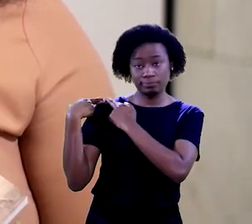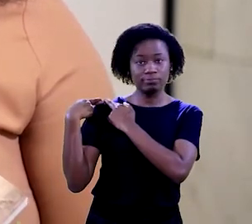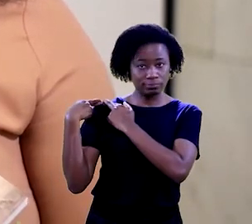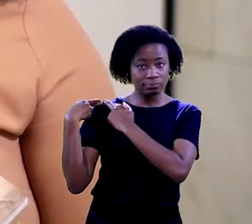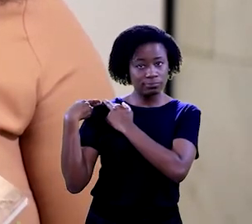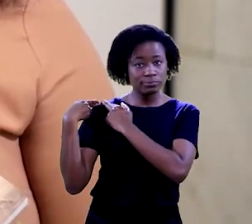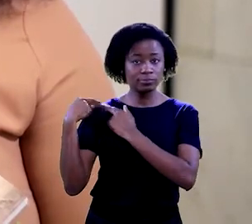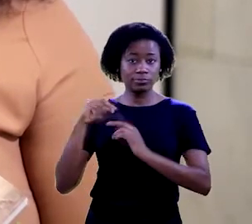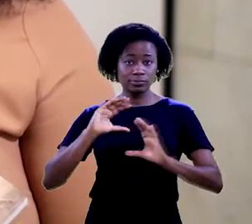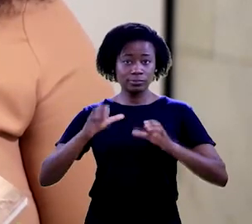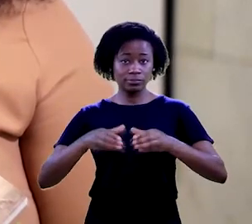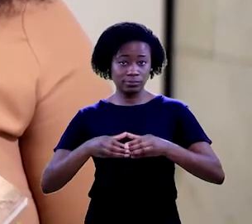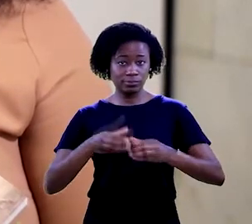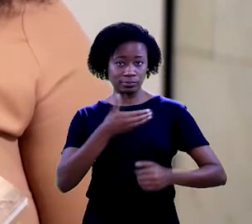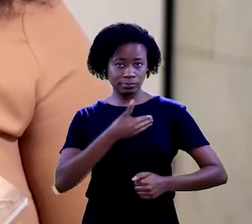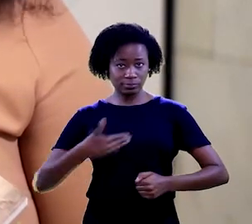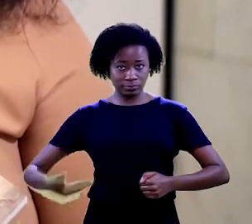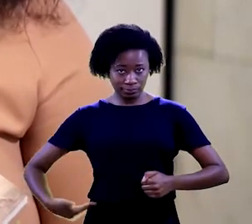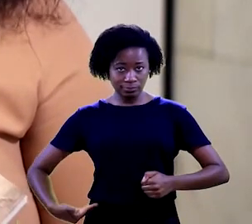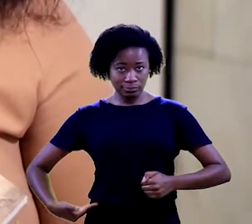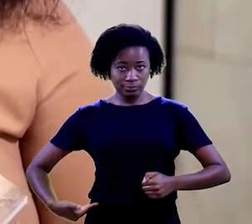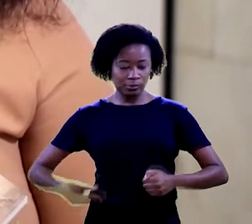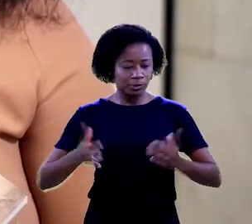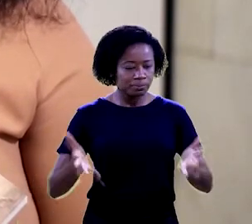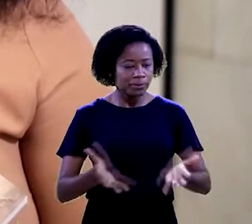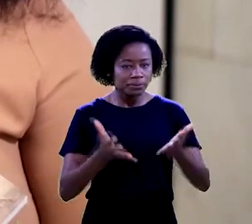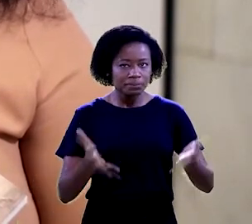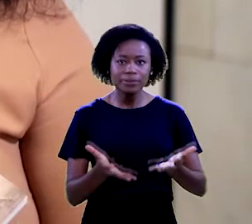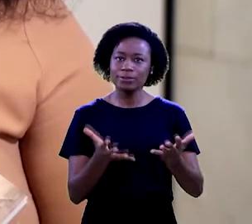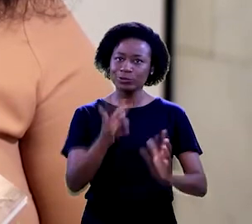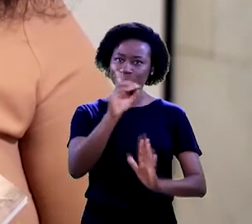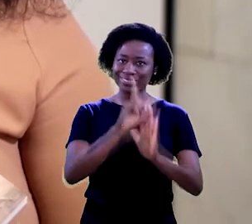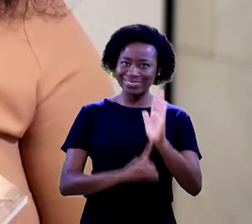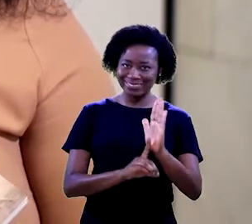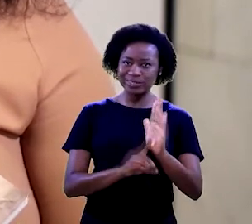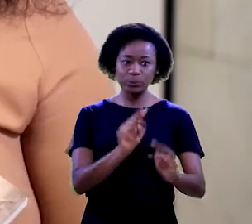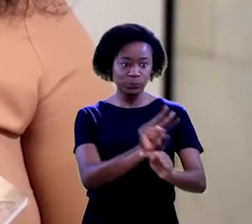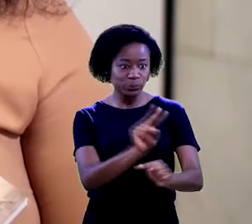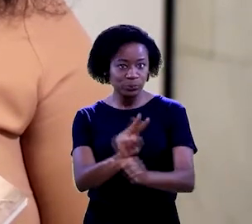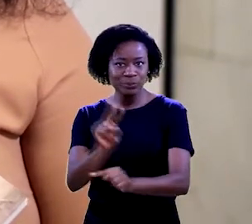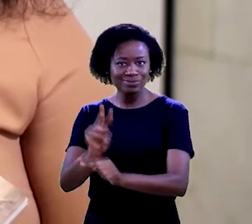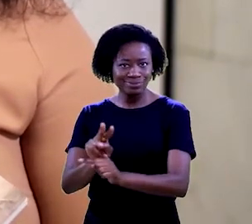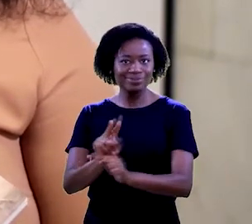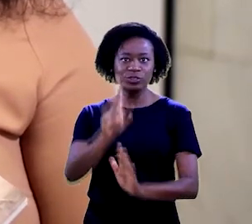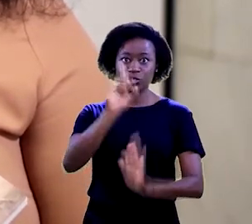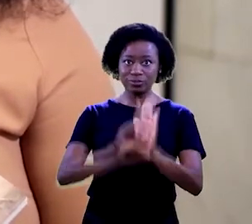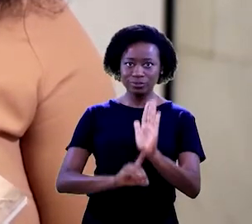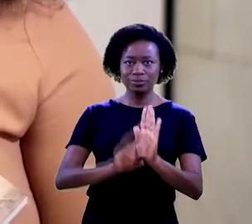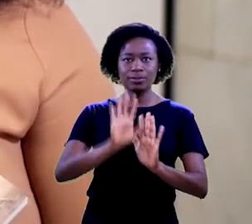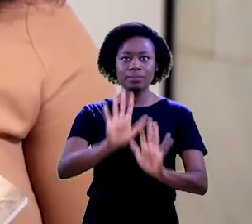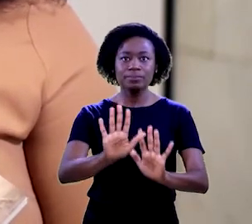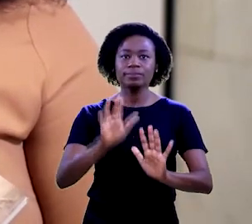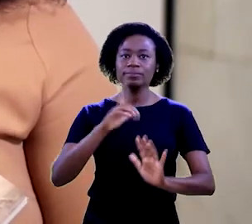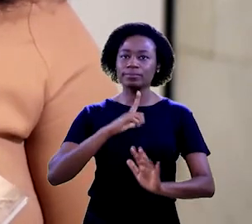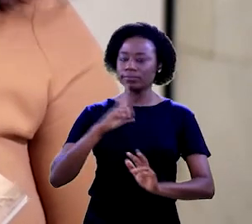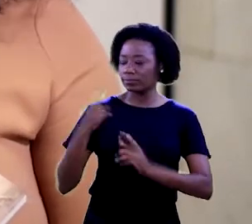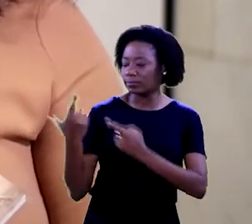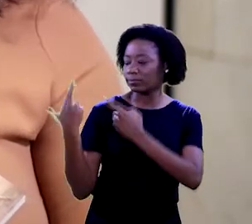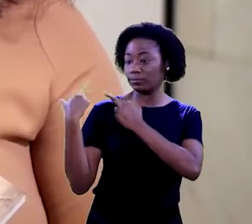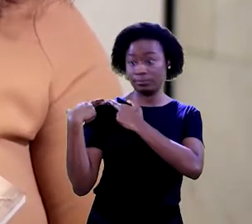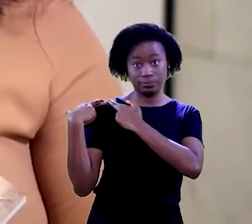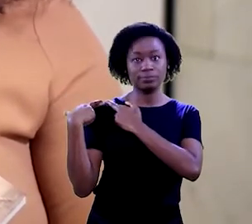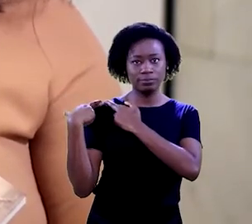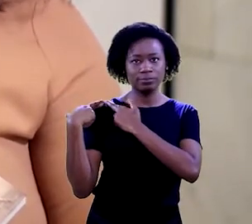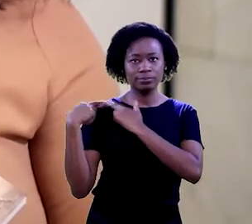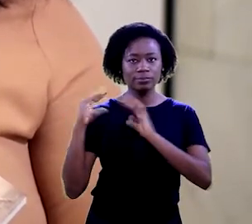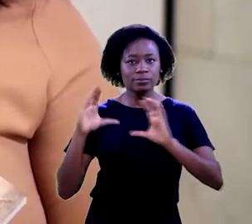responsabilidade do Estado, que é promotor e acautelador de direitos, ela precisa conviver com uma responsabilidade